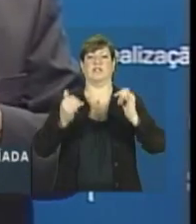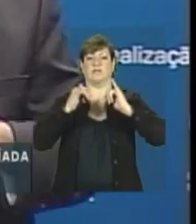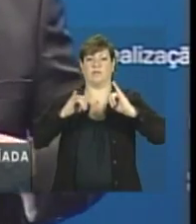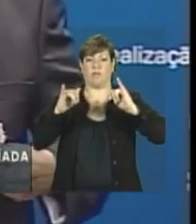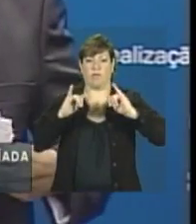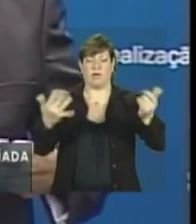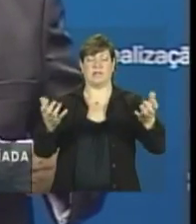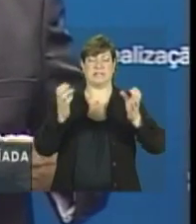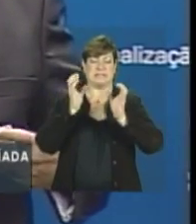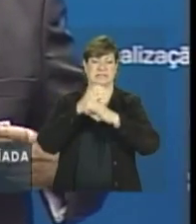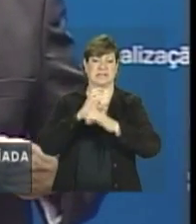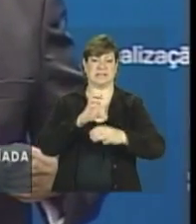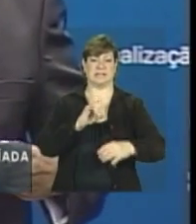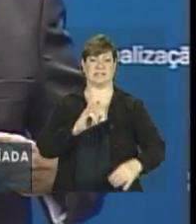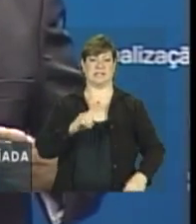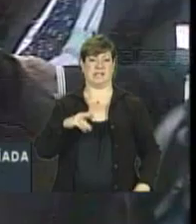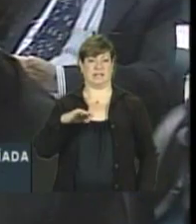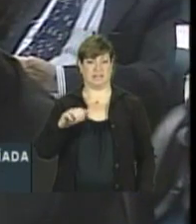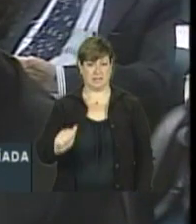da ciência